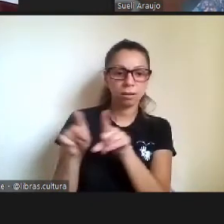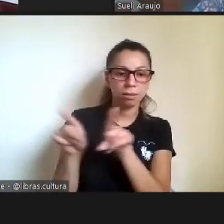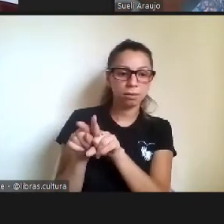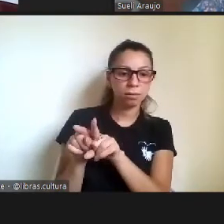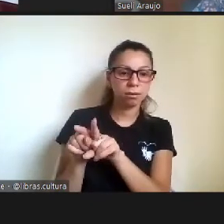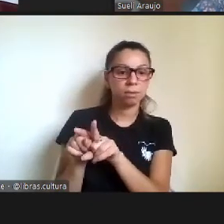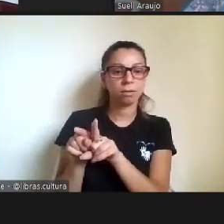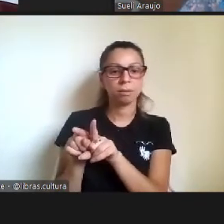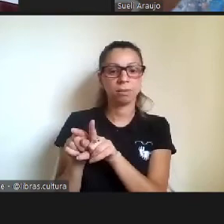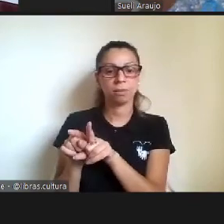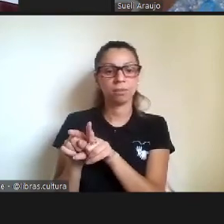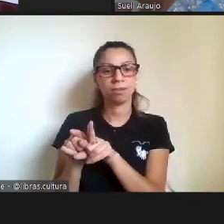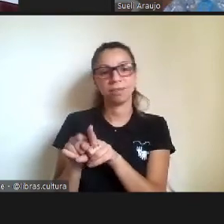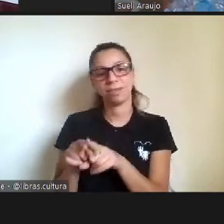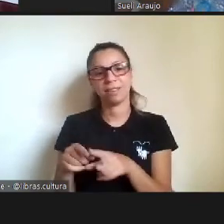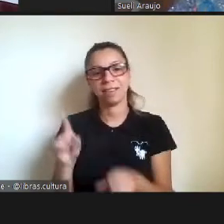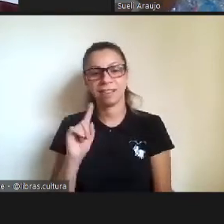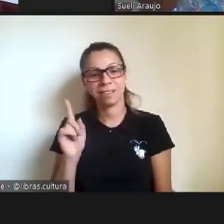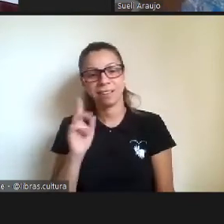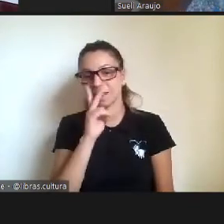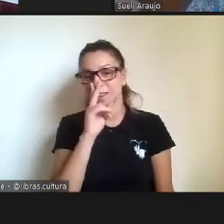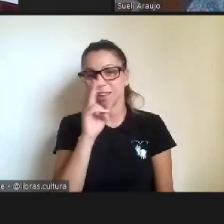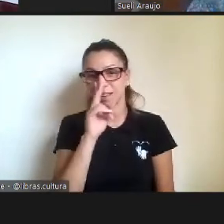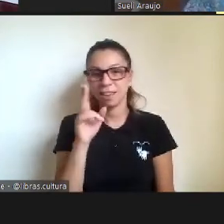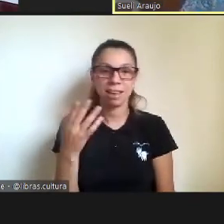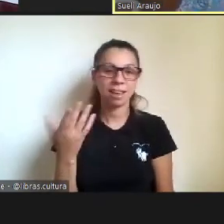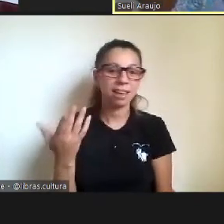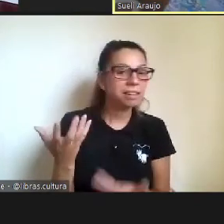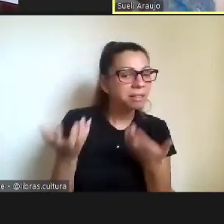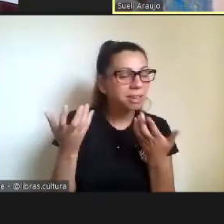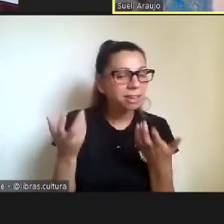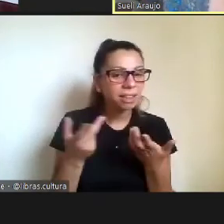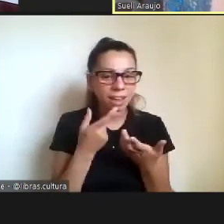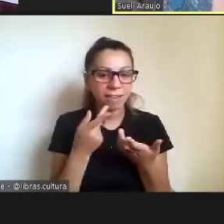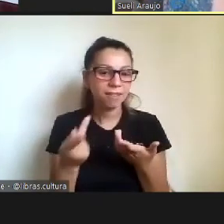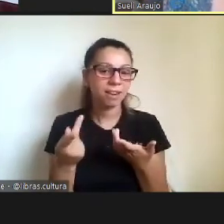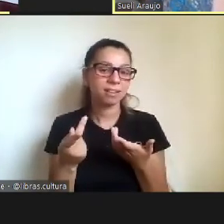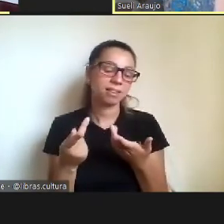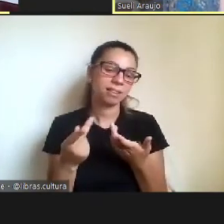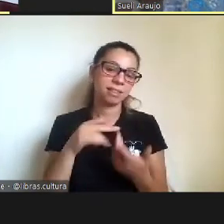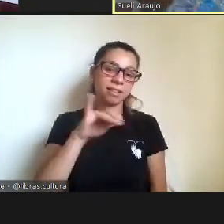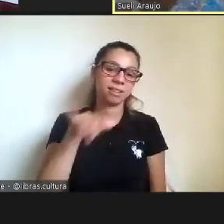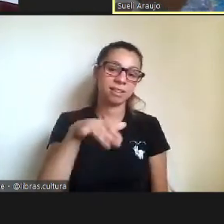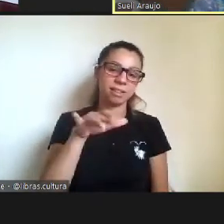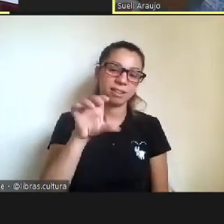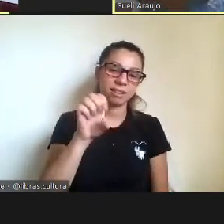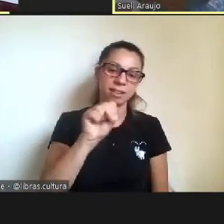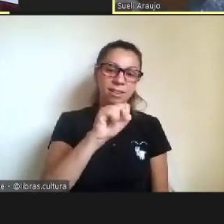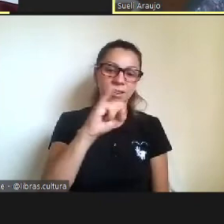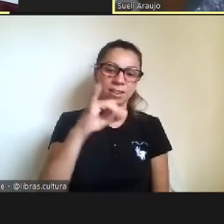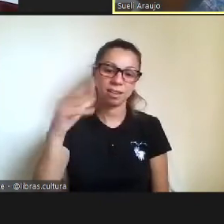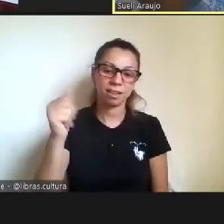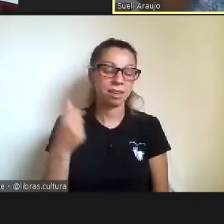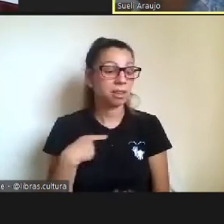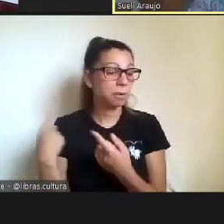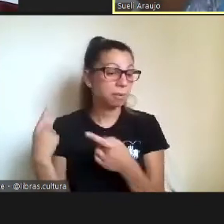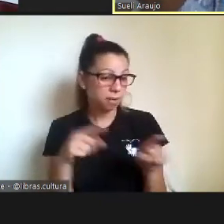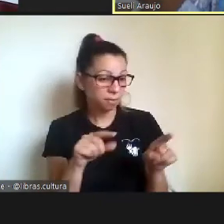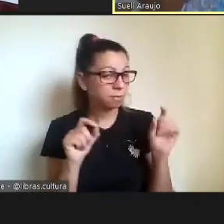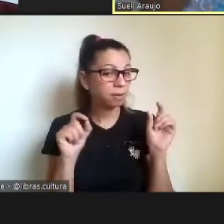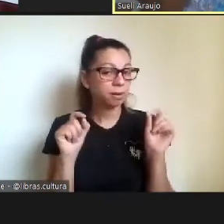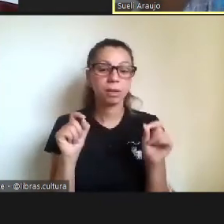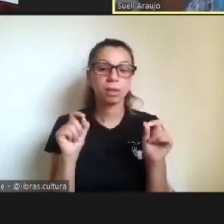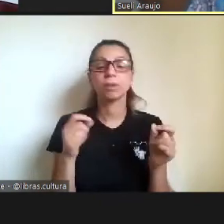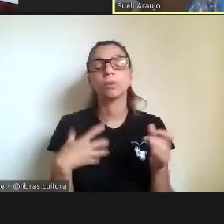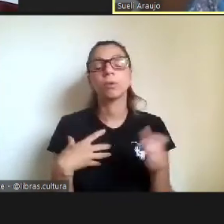estou ouvindo. Não, eu acho que Sueli, se você quiser passar a bola para ela. Um pouco essa provocação do